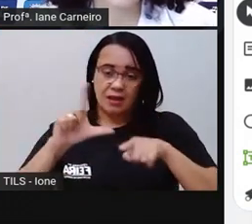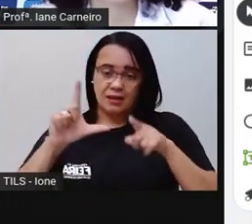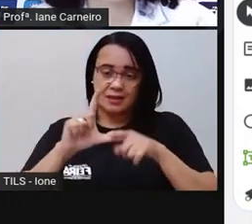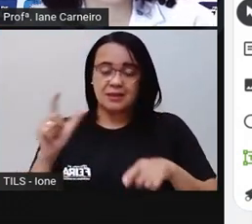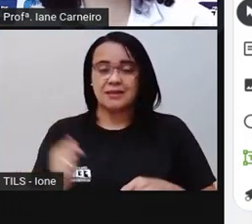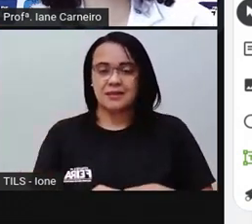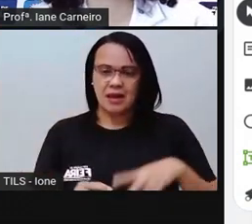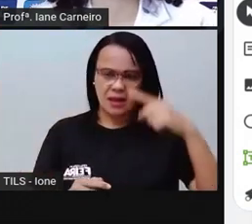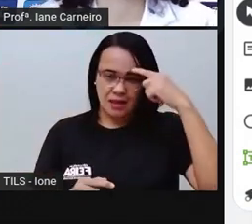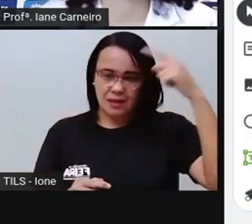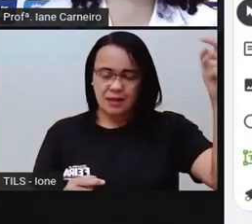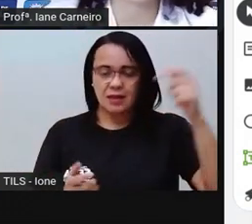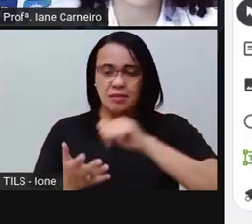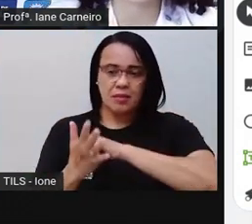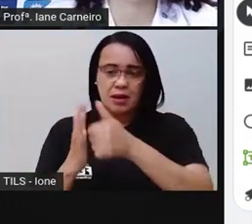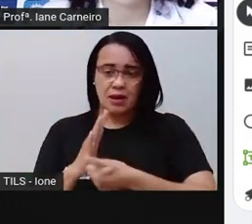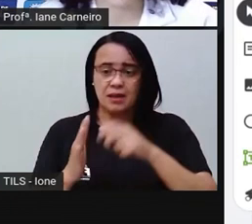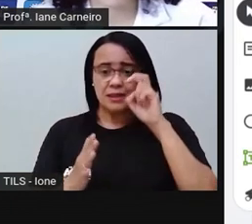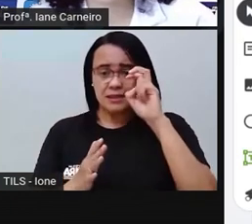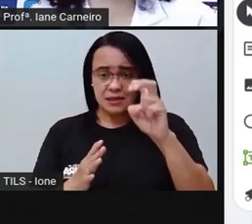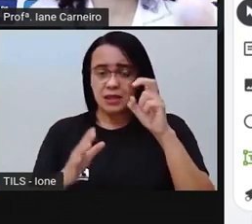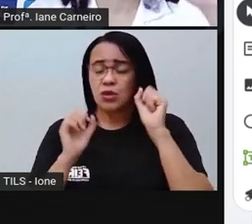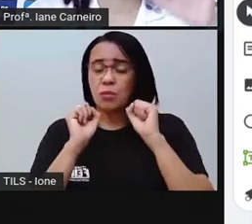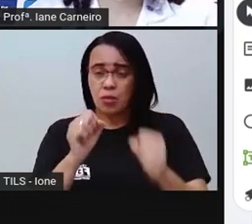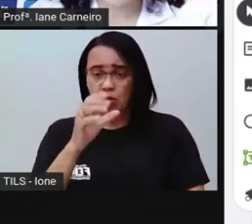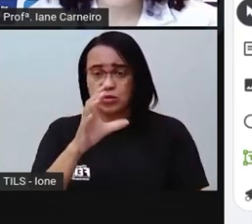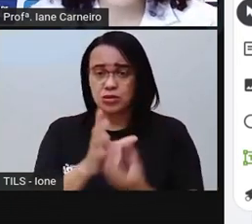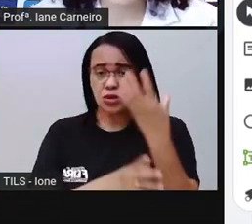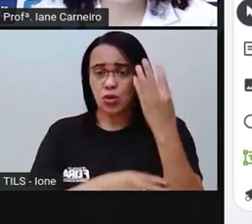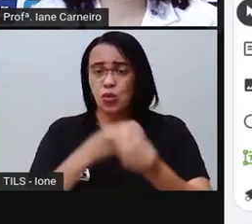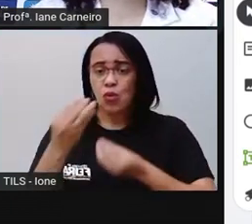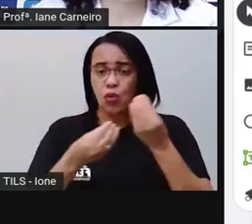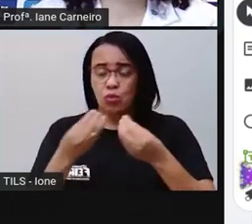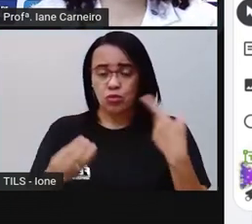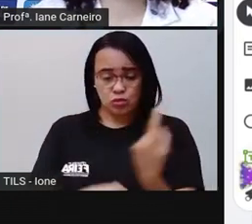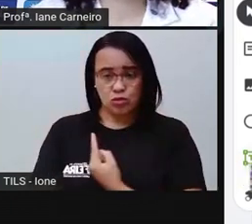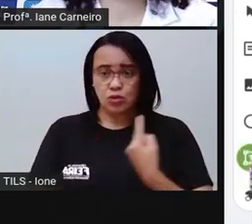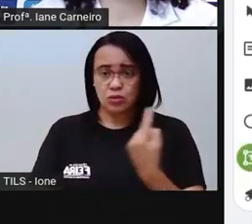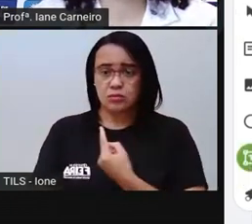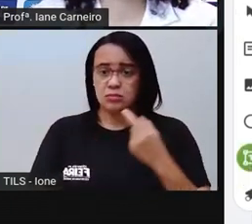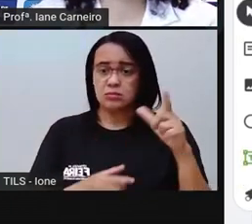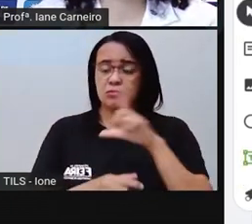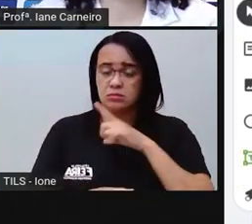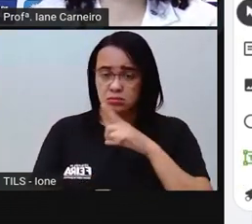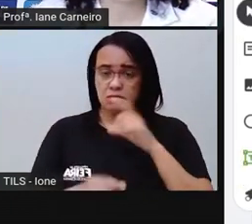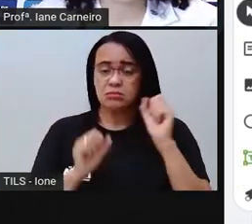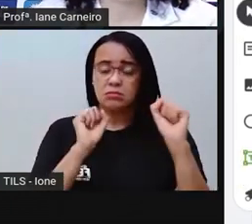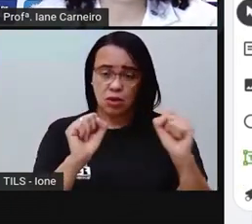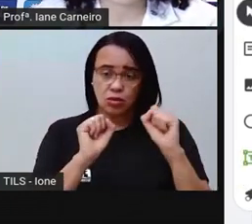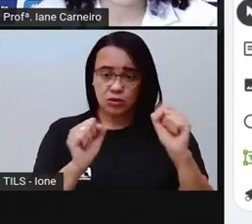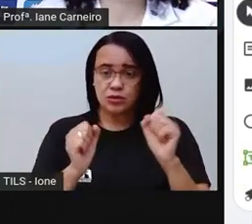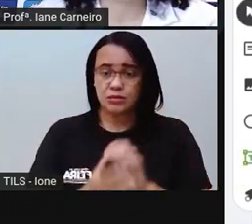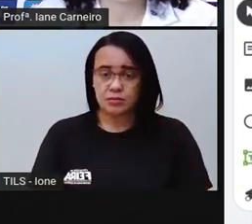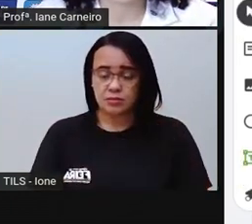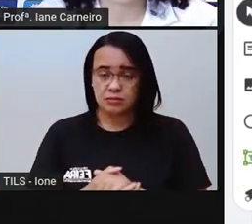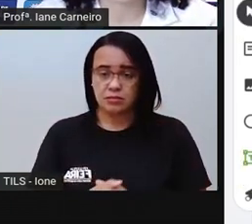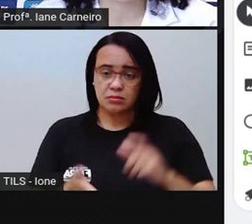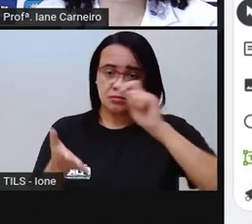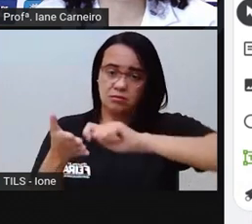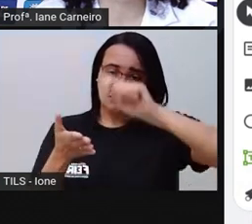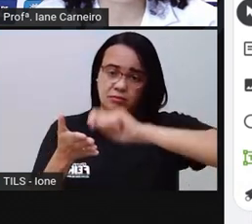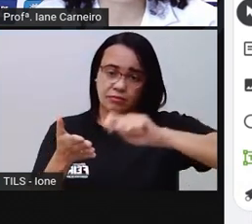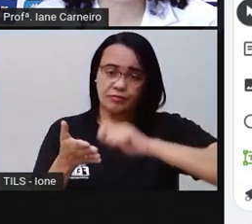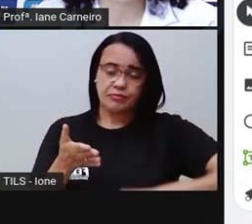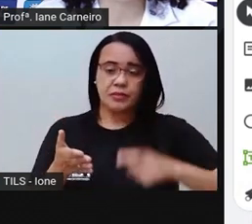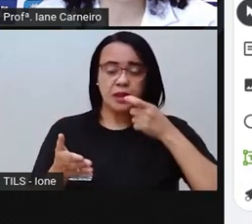né, elas podem aparecer nas palavras sozinhas, né? Por exemplo, aqui, quando eu vou escrever a palavra adoleta,